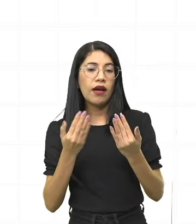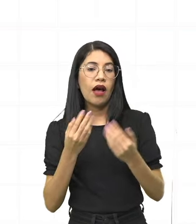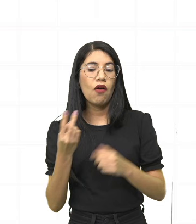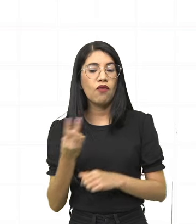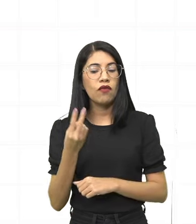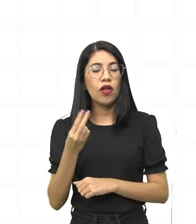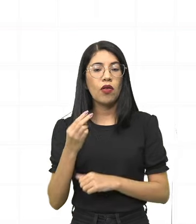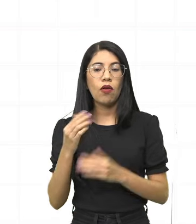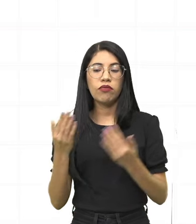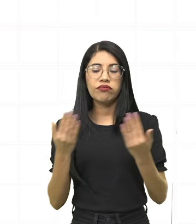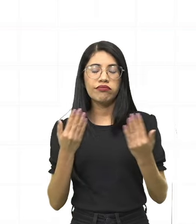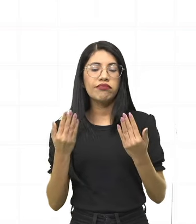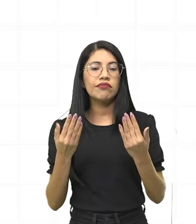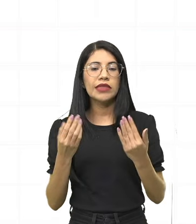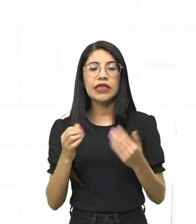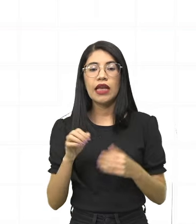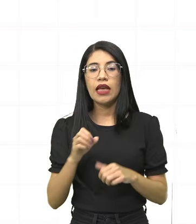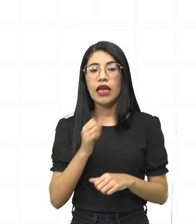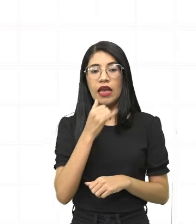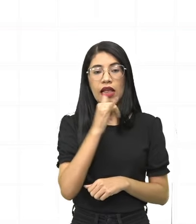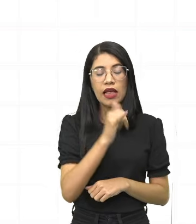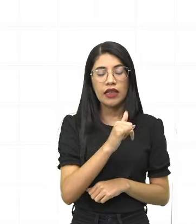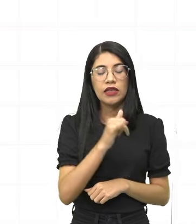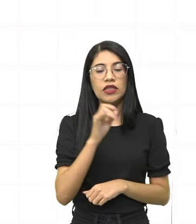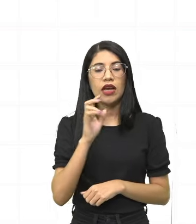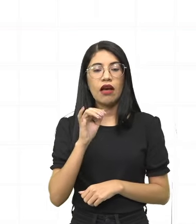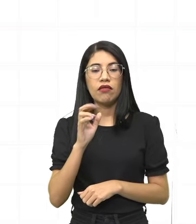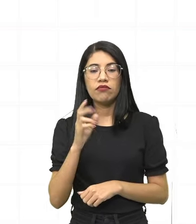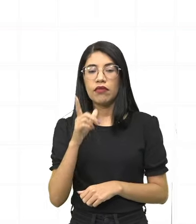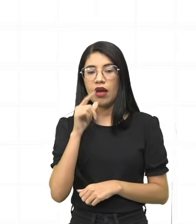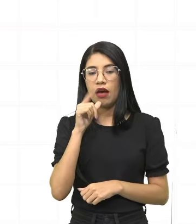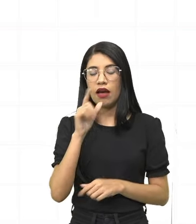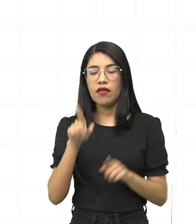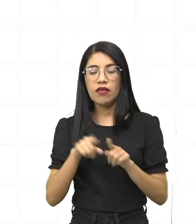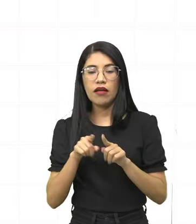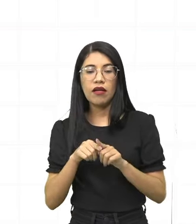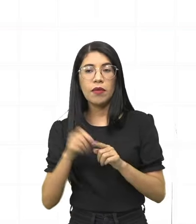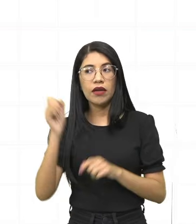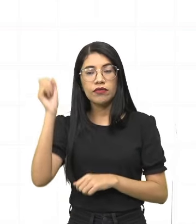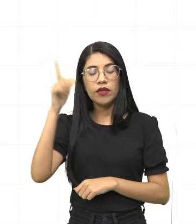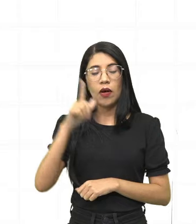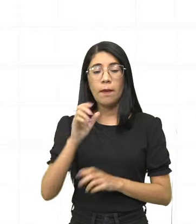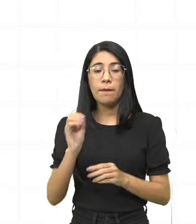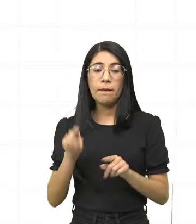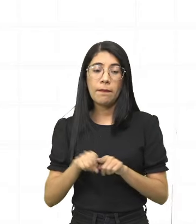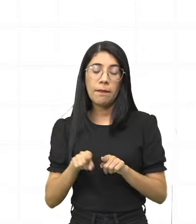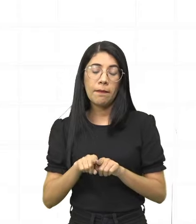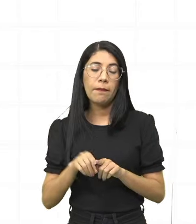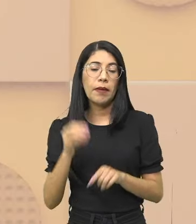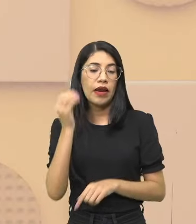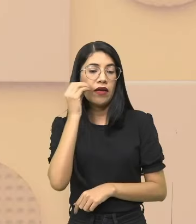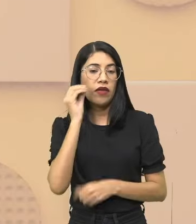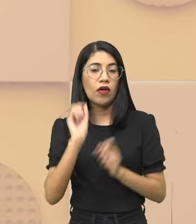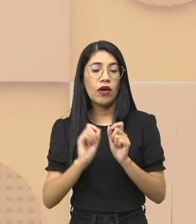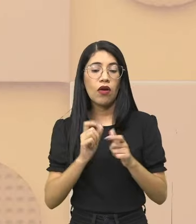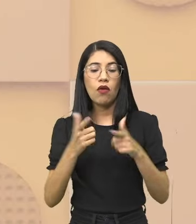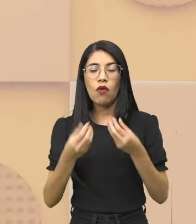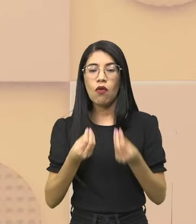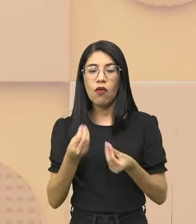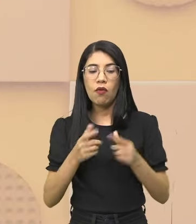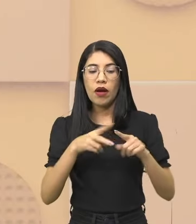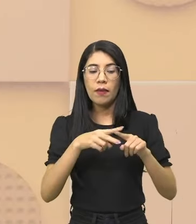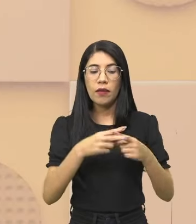comparar uma fonte ou outra. Mas você também precisa verificar com relação à instalação dessas